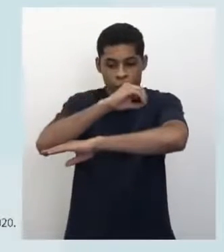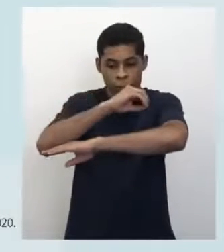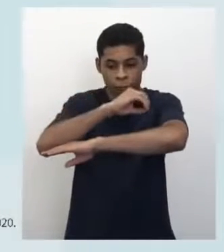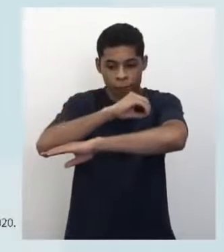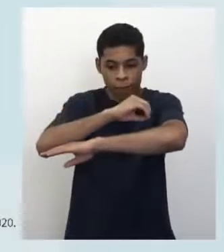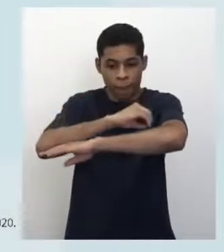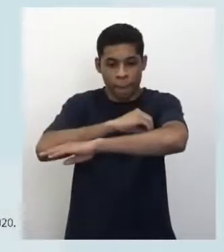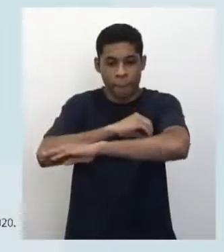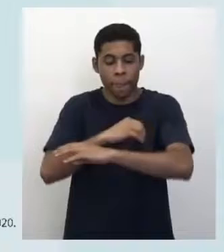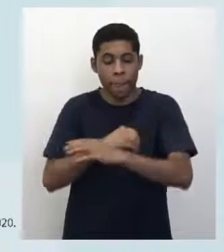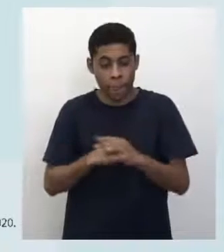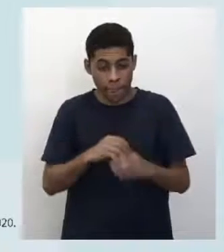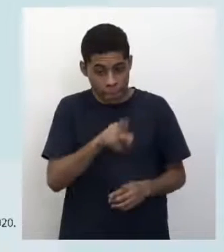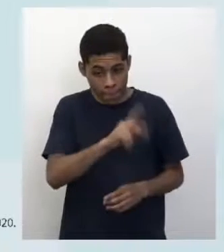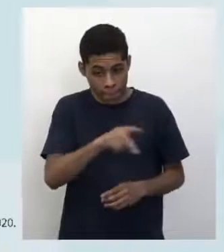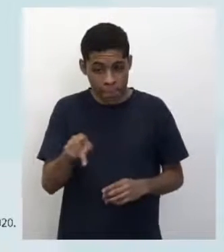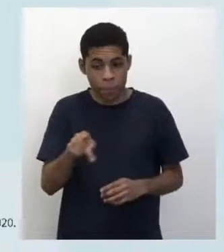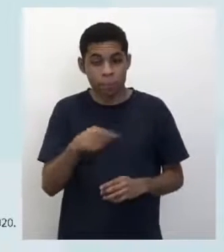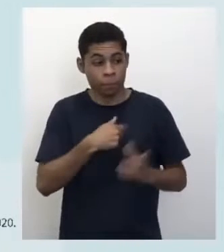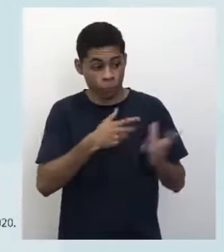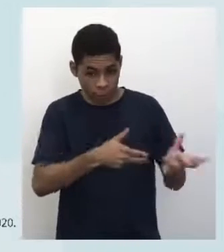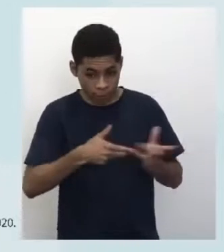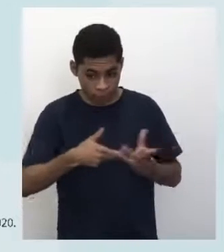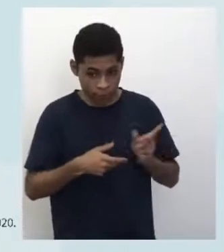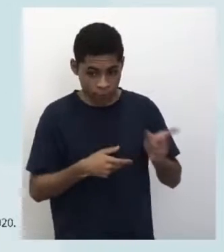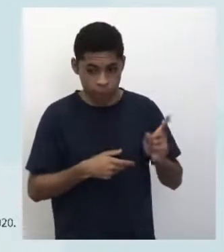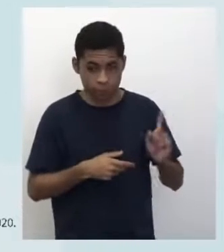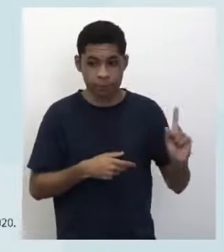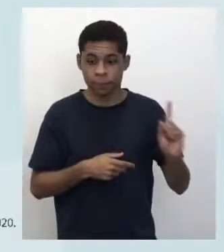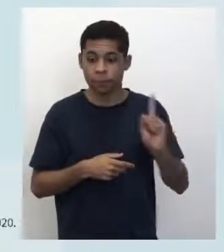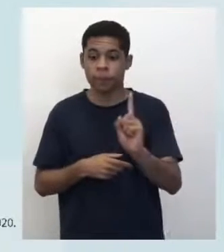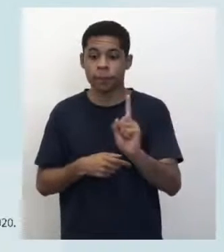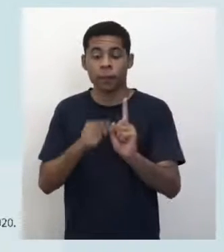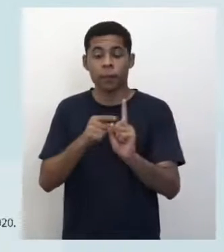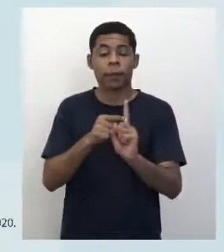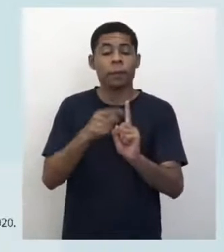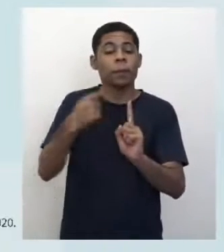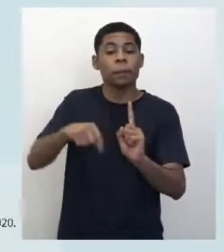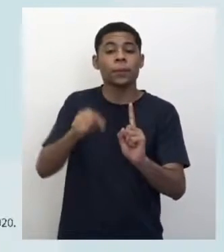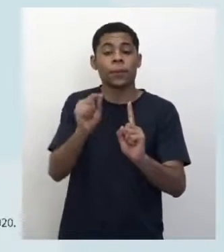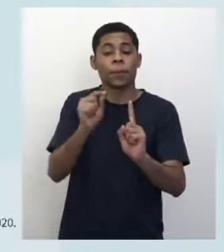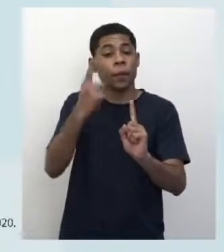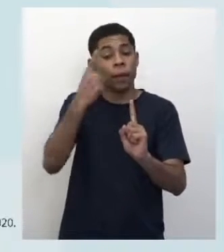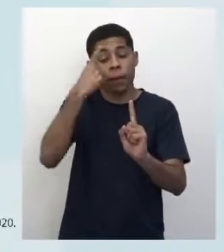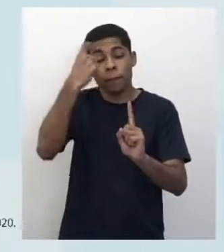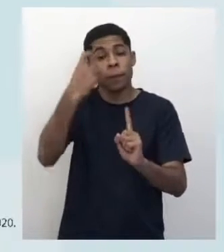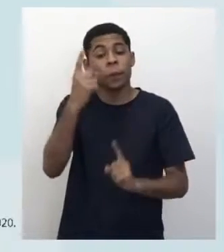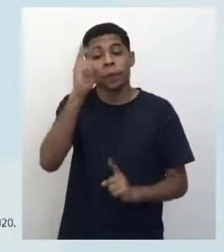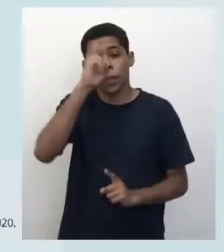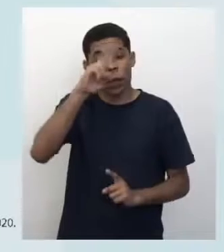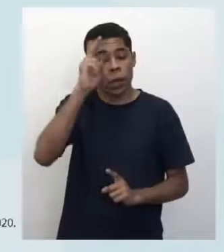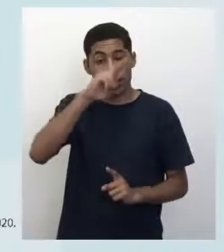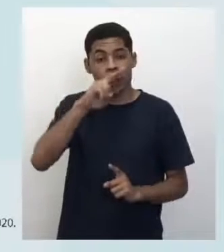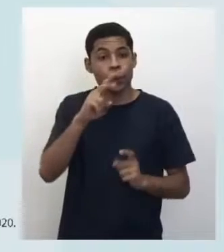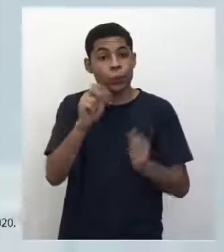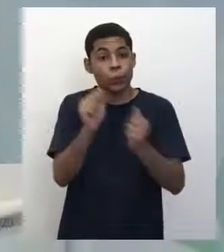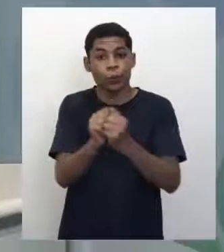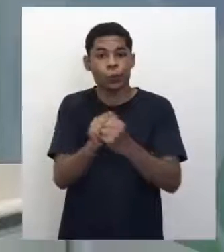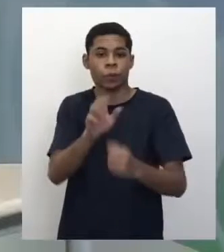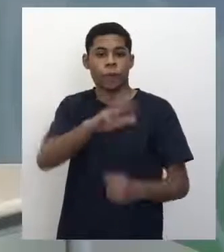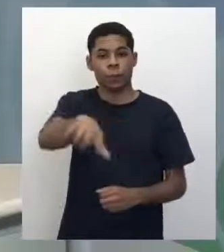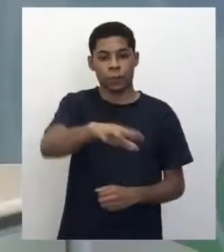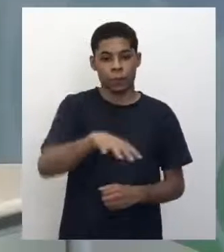o professor, que eu convidei, né, tinha que inventar uma história junto com